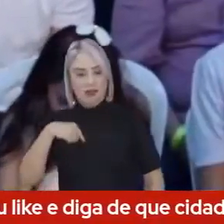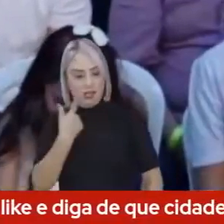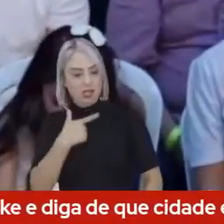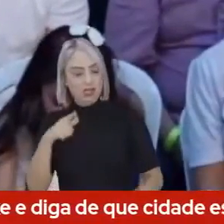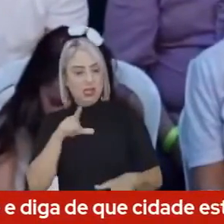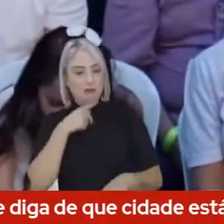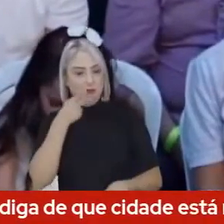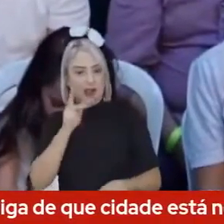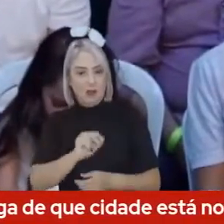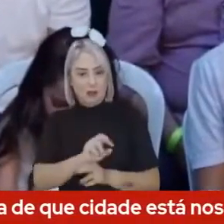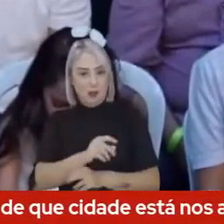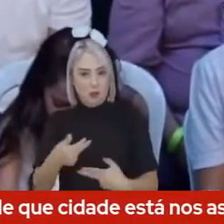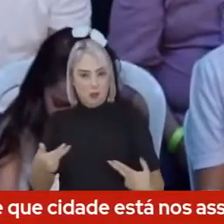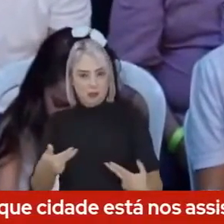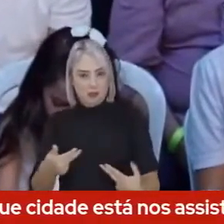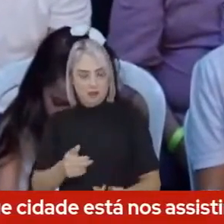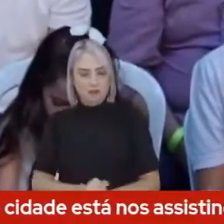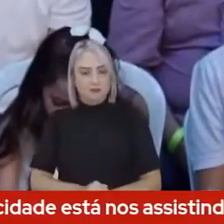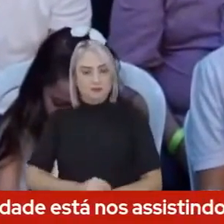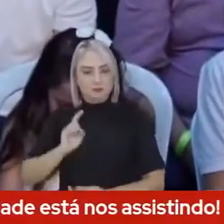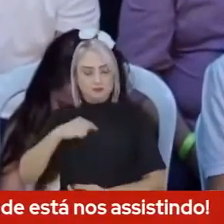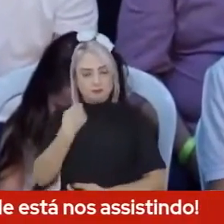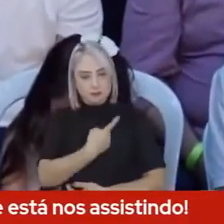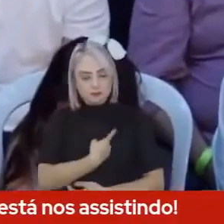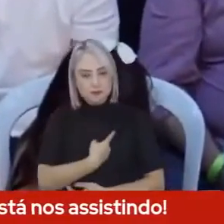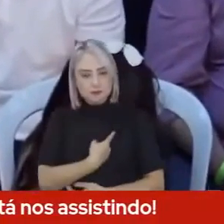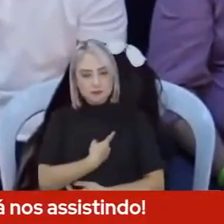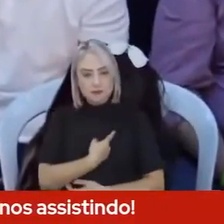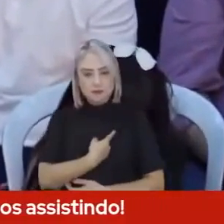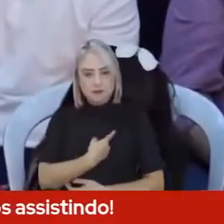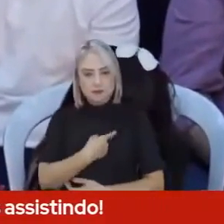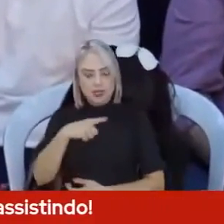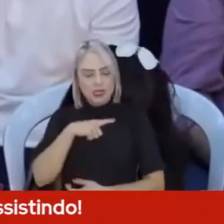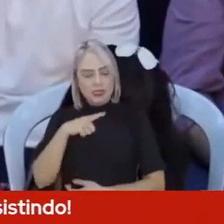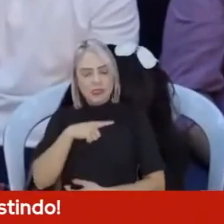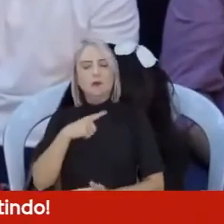coisa. Nós temos